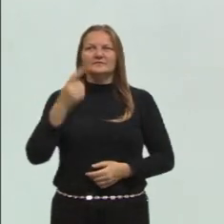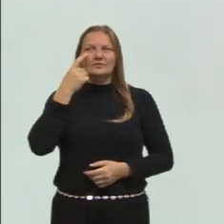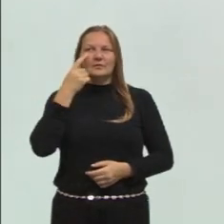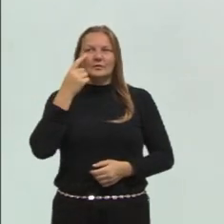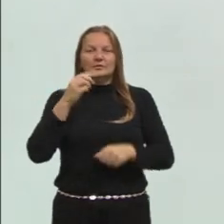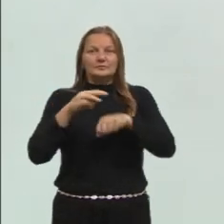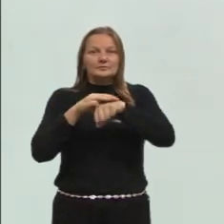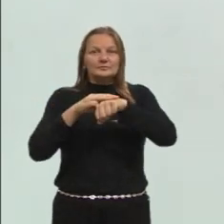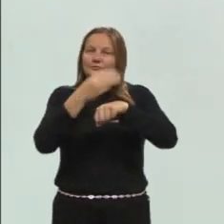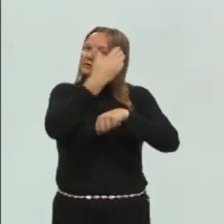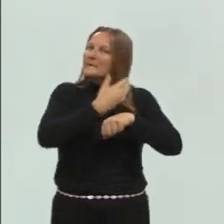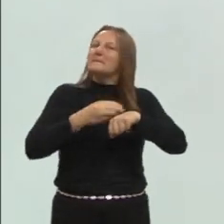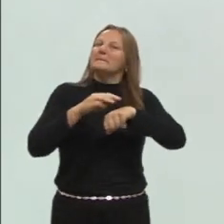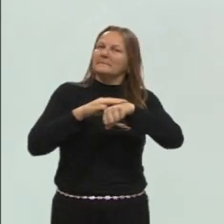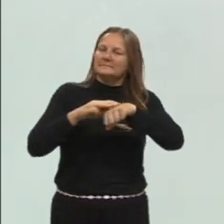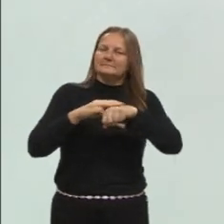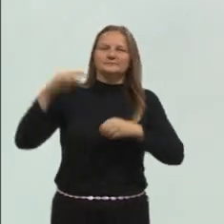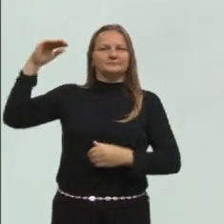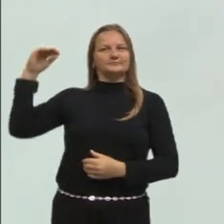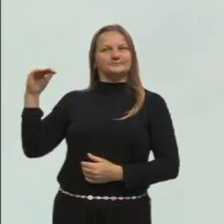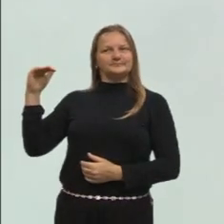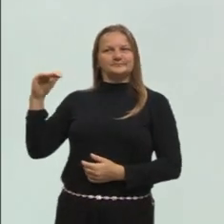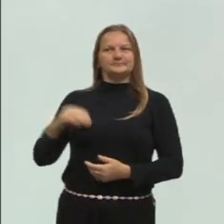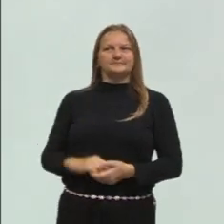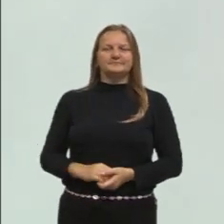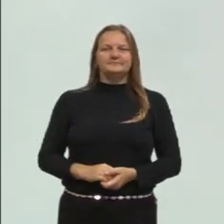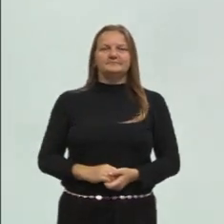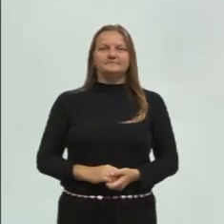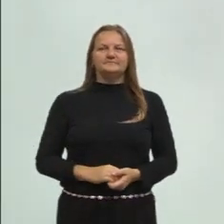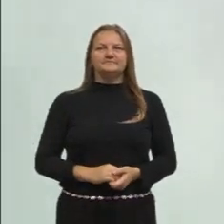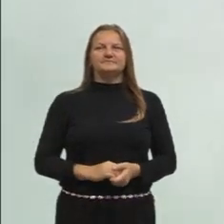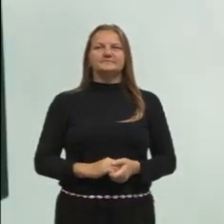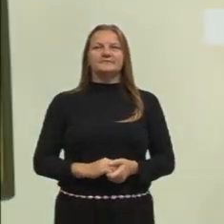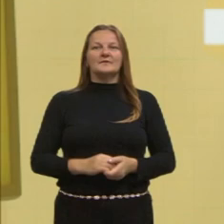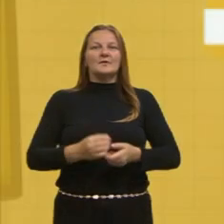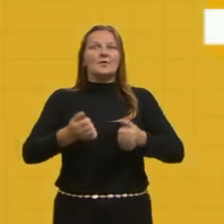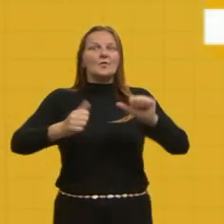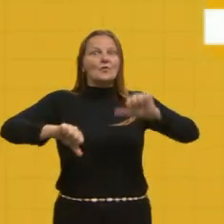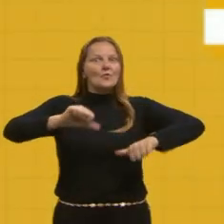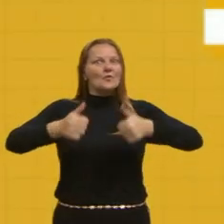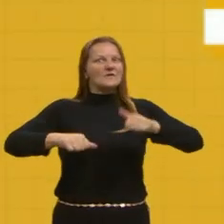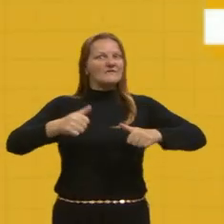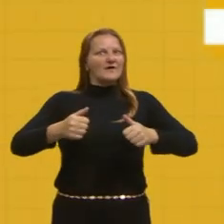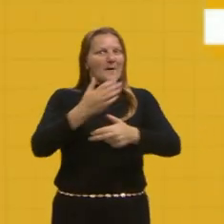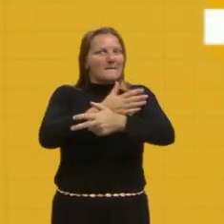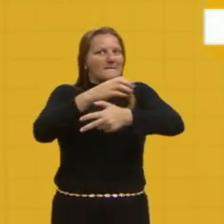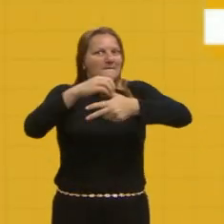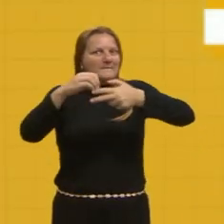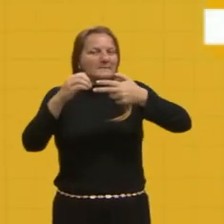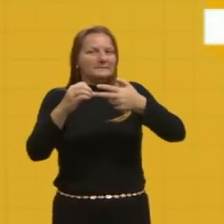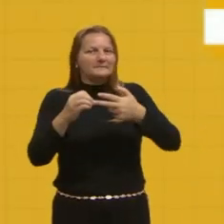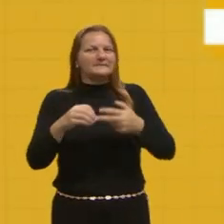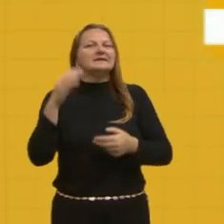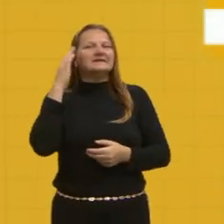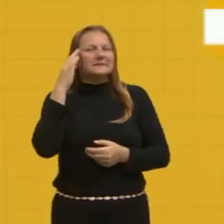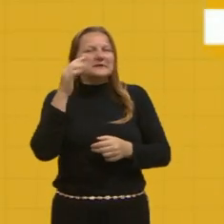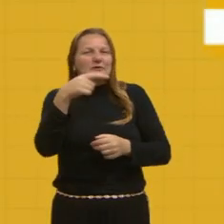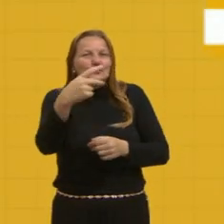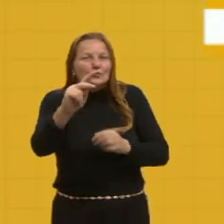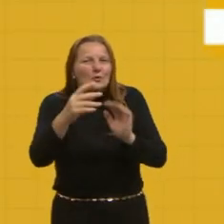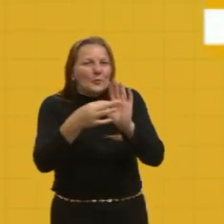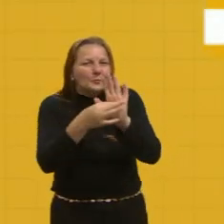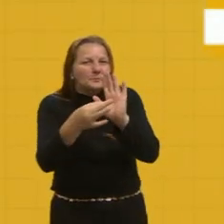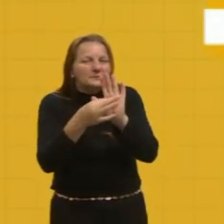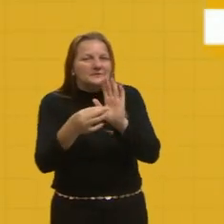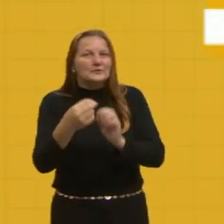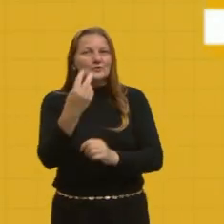e cabelos castanhos e estatura baixa bom para qualificar o programa para Enem e saber a sua opinião sobre a edição